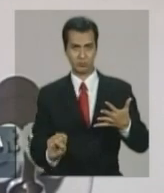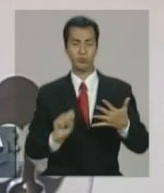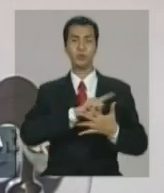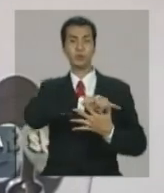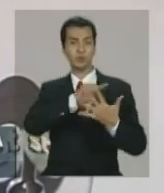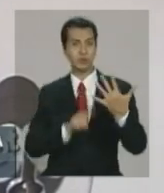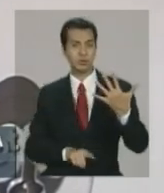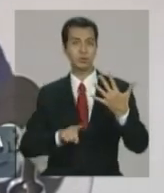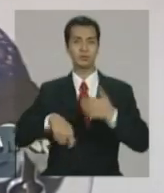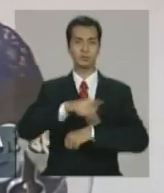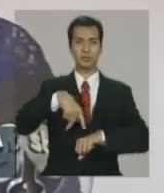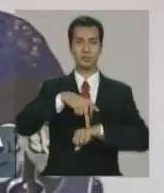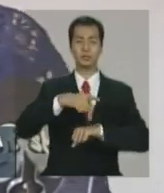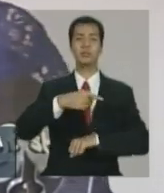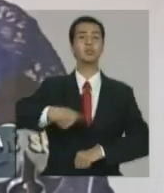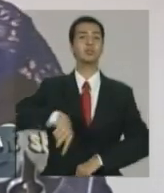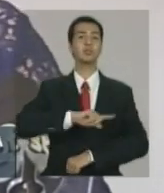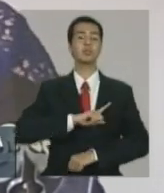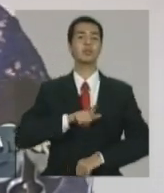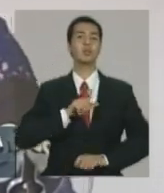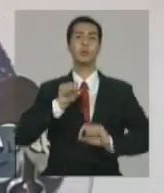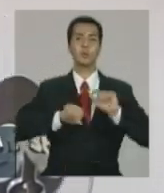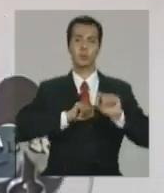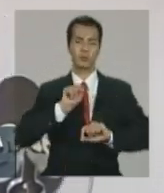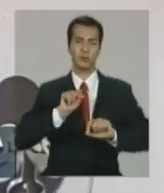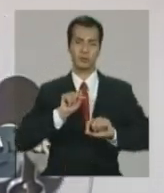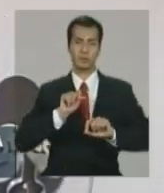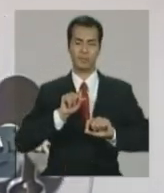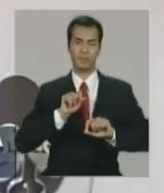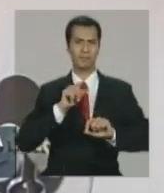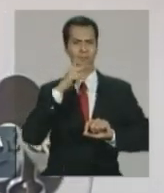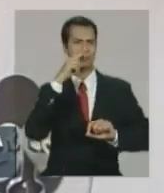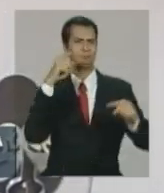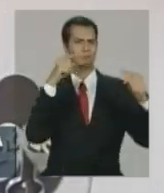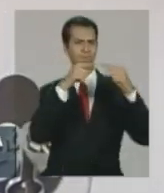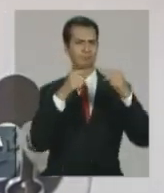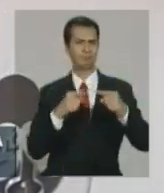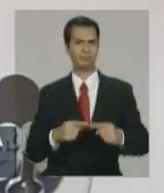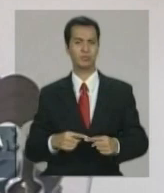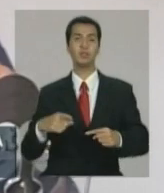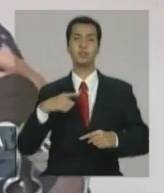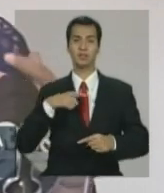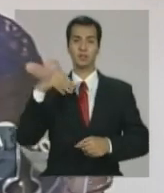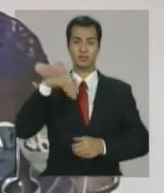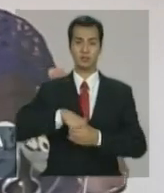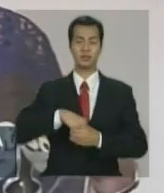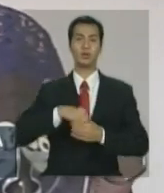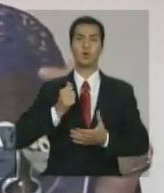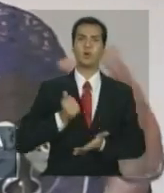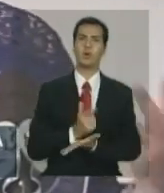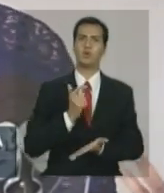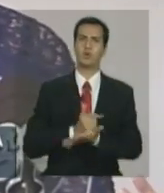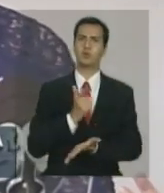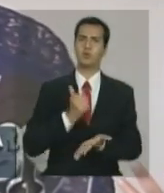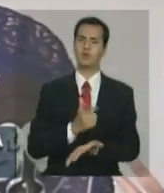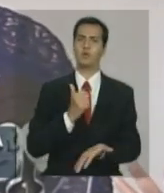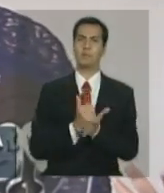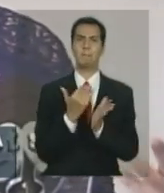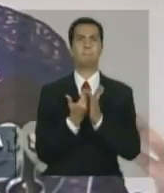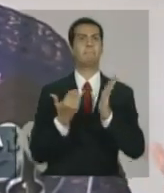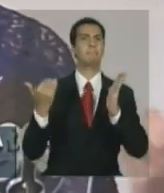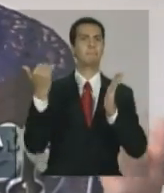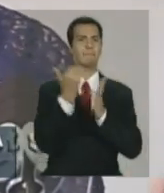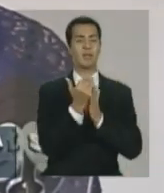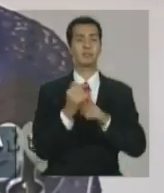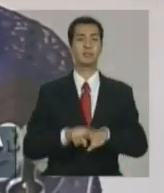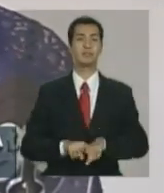temos uma característica, que é mais consumo e uma dificuldade maior